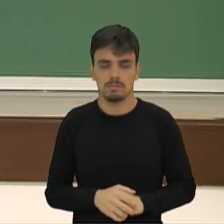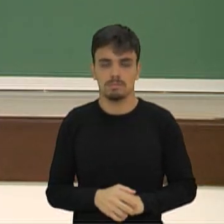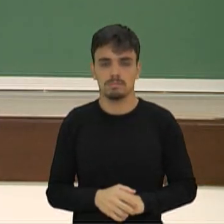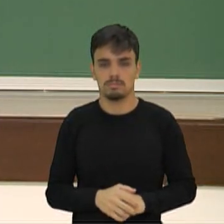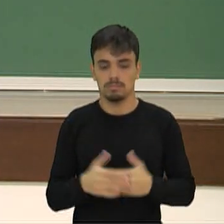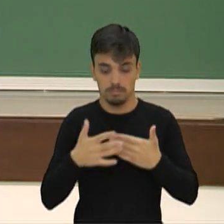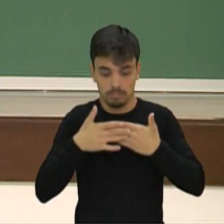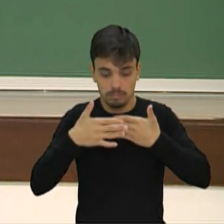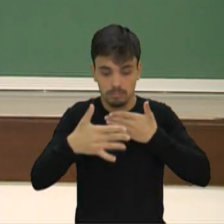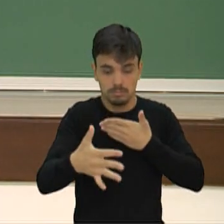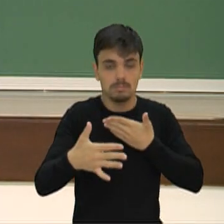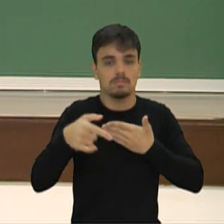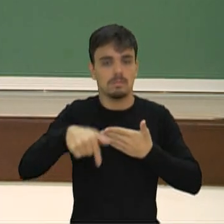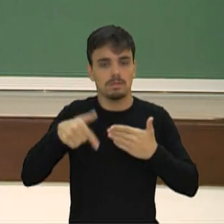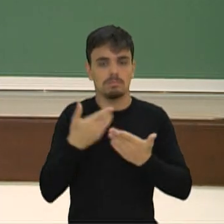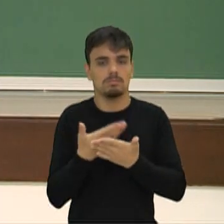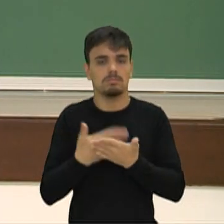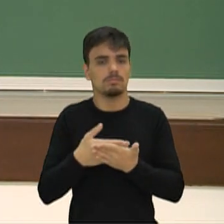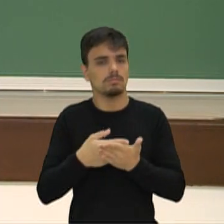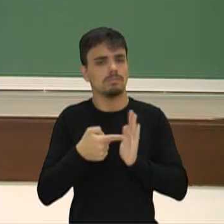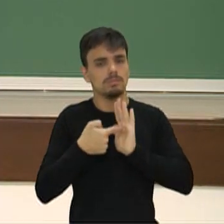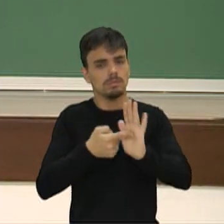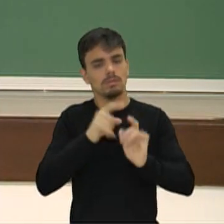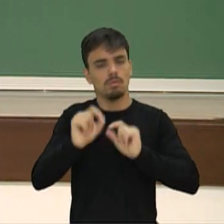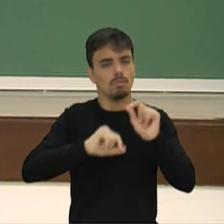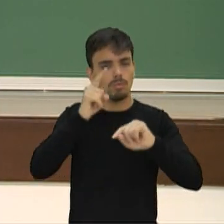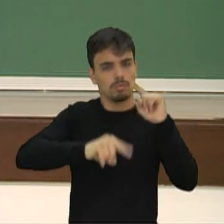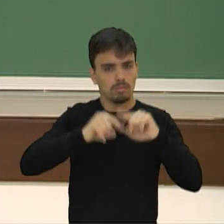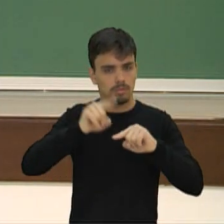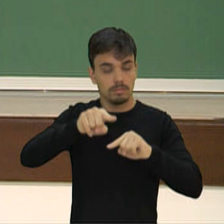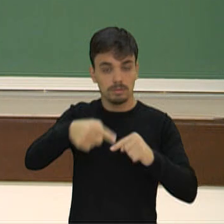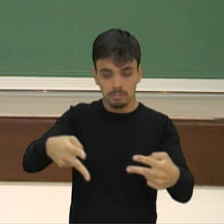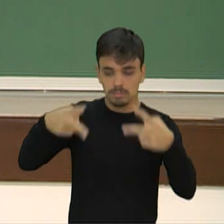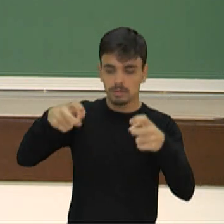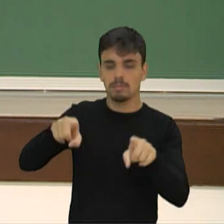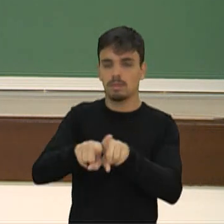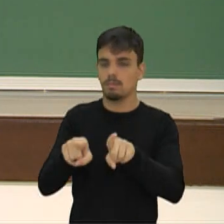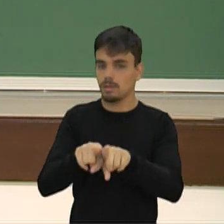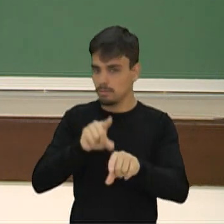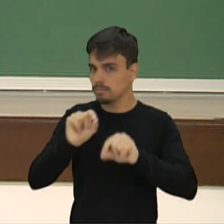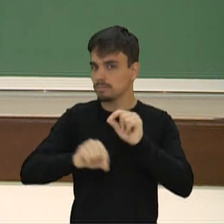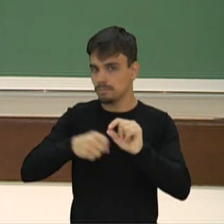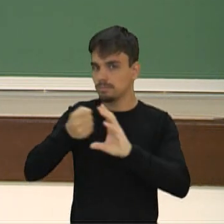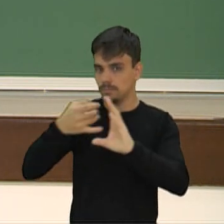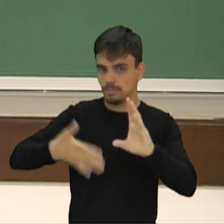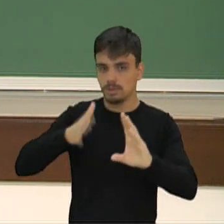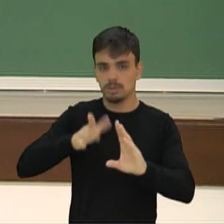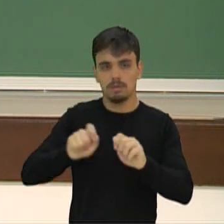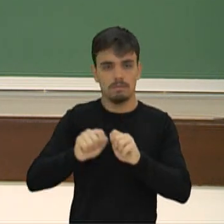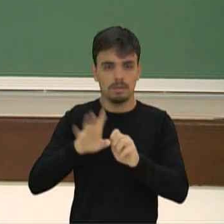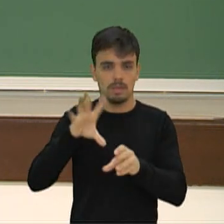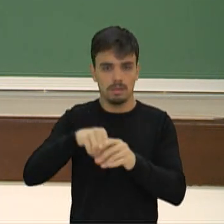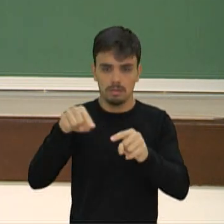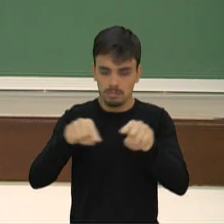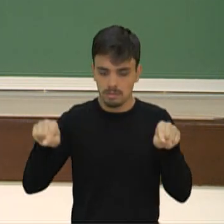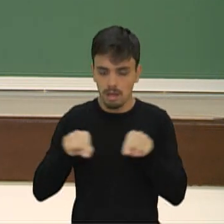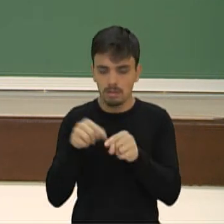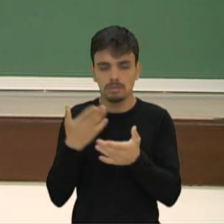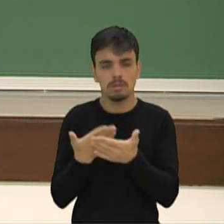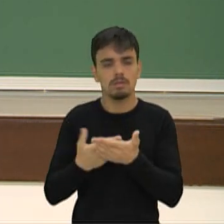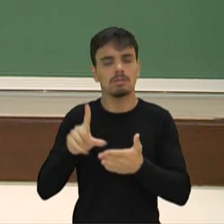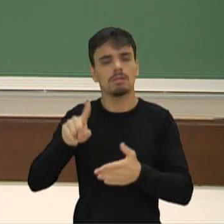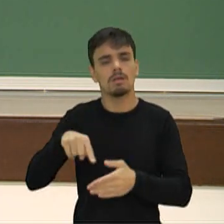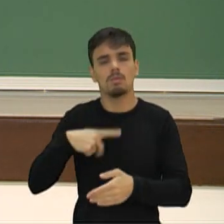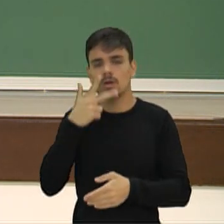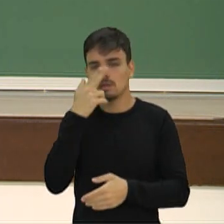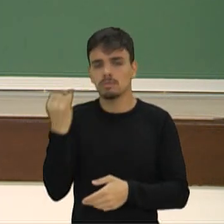trazer um componente para que vocês façam a observação. Esse aspecto eu sempre faço em sala de aula, mas eu acho importante você